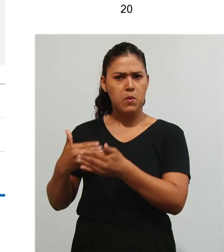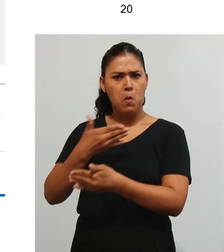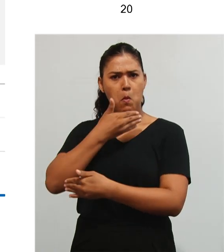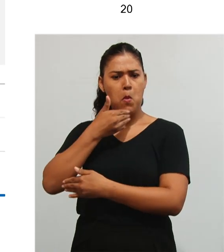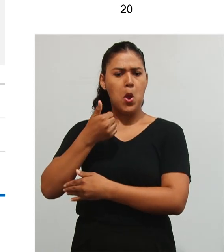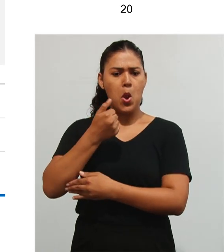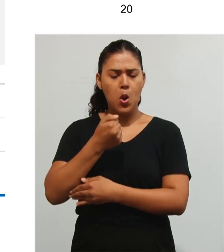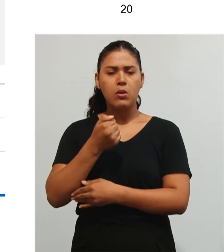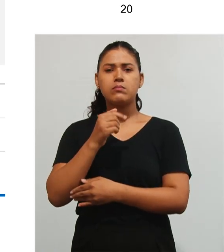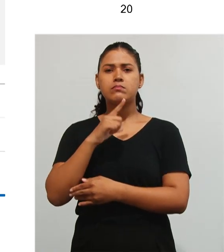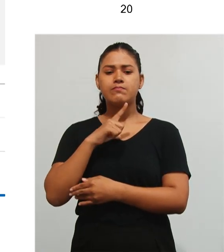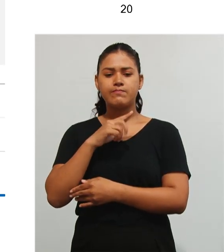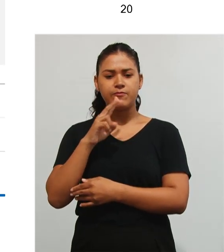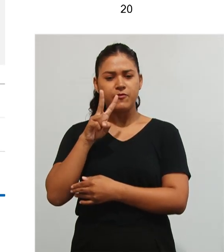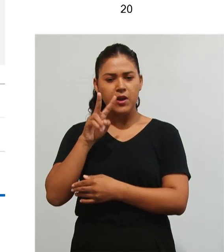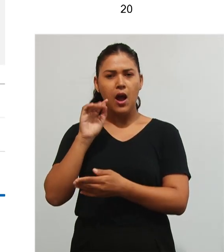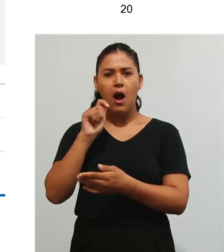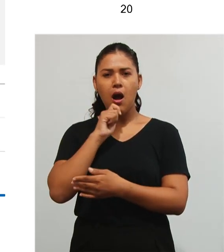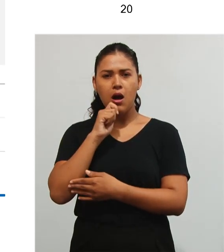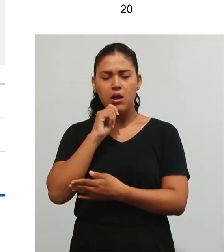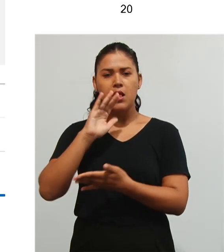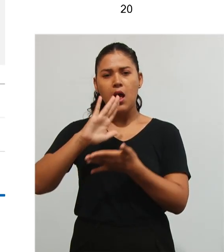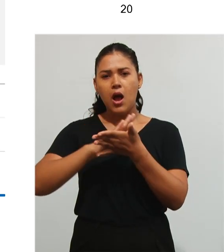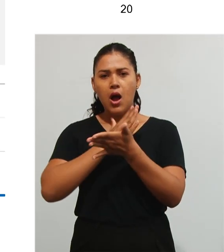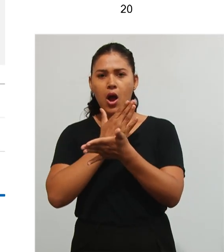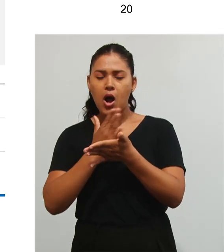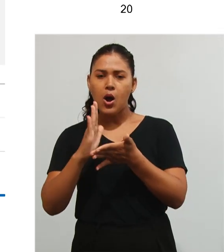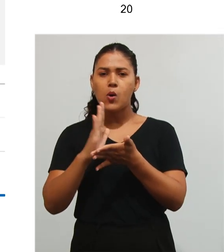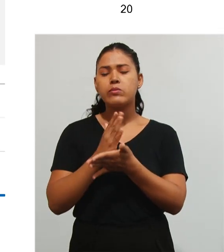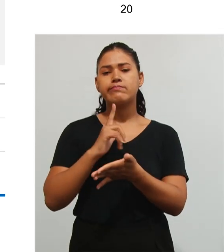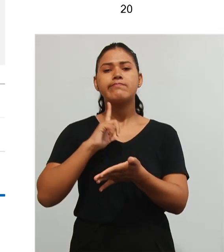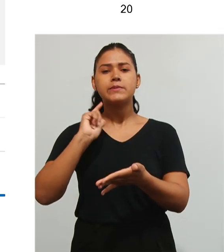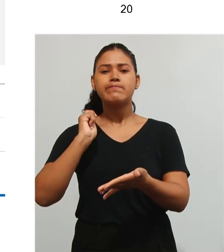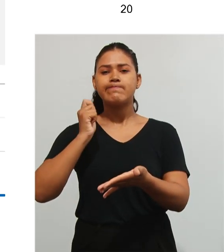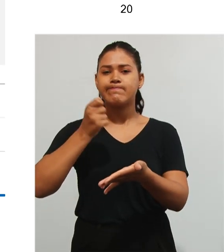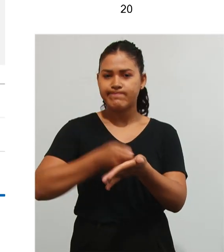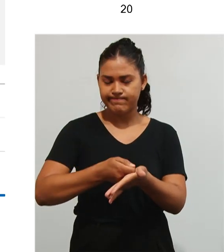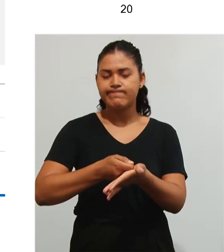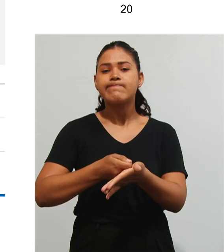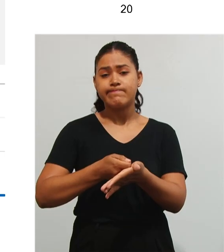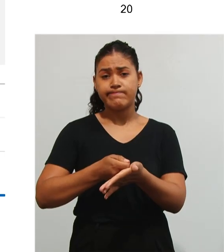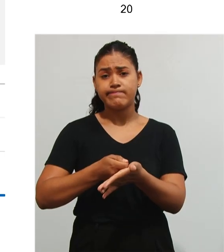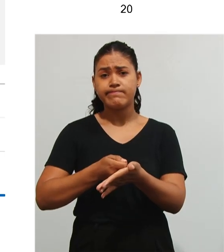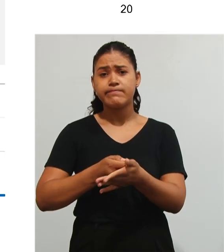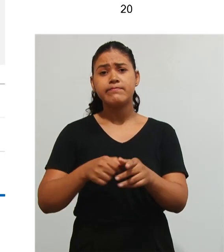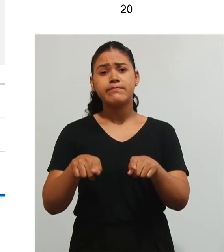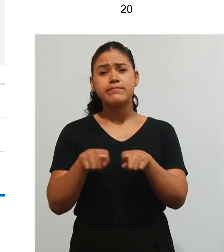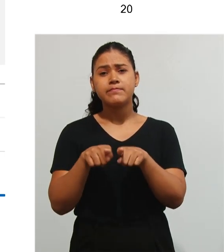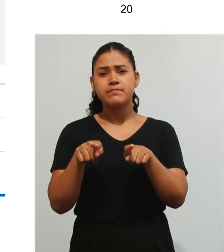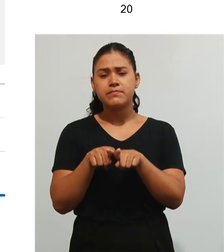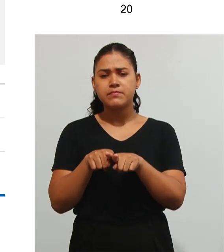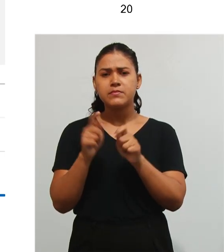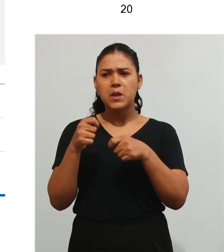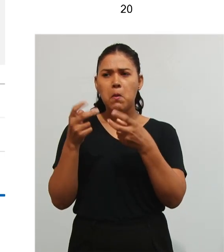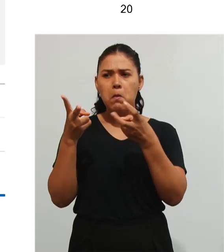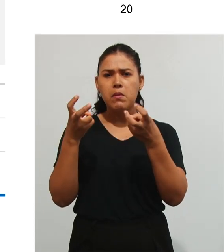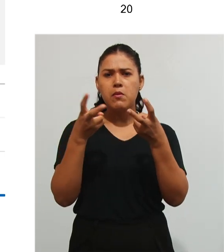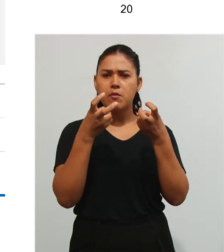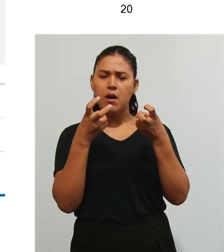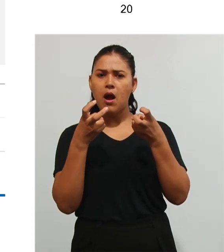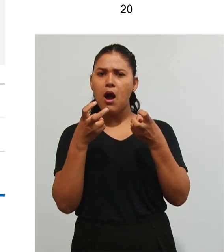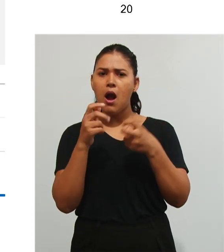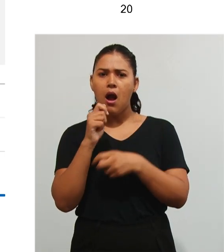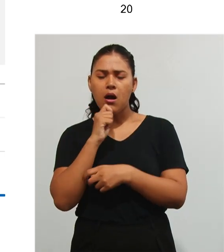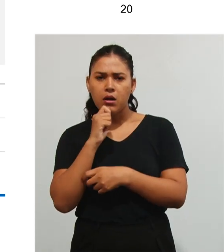adaptações, mas a gente observa que alguns softwares ainda possuem um certo custo. E também observamos que no mercado nós temos